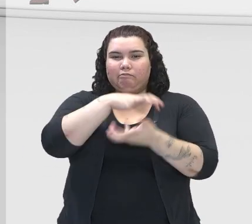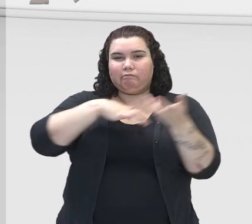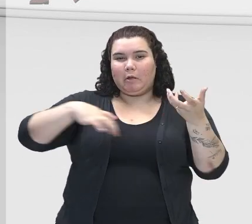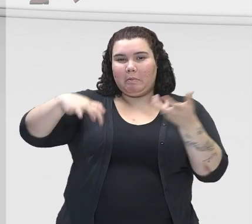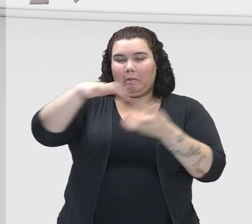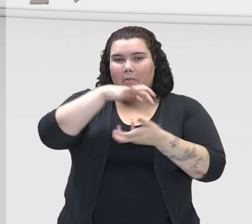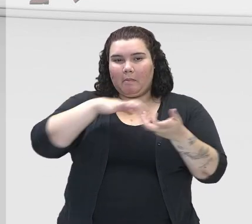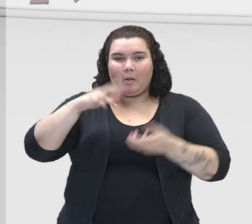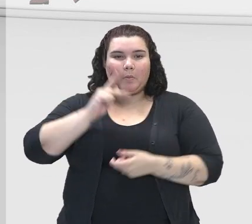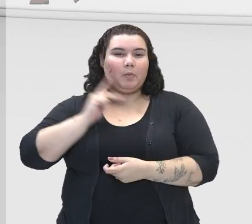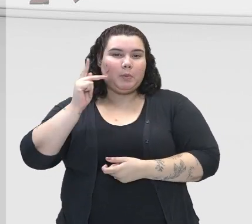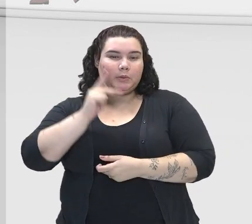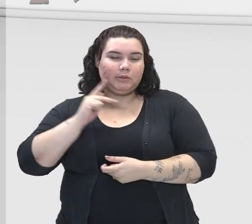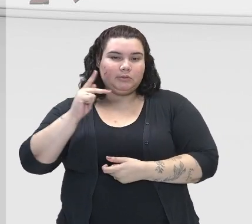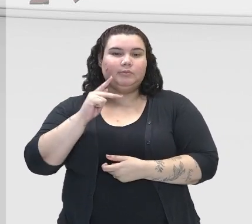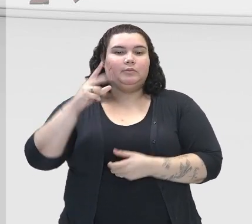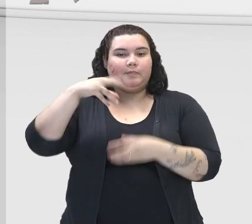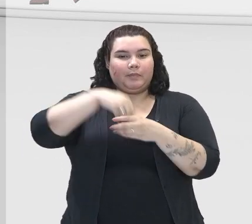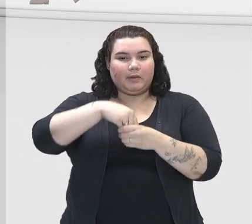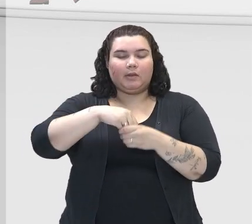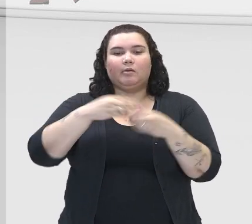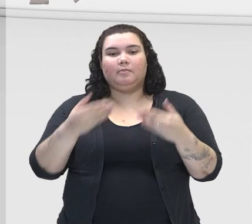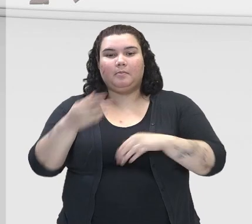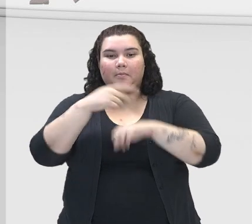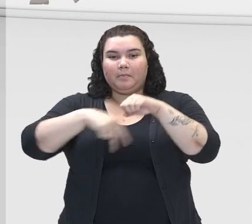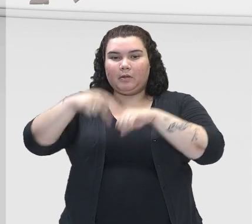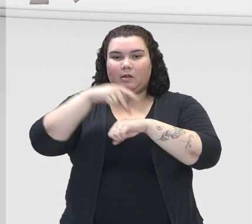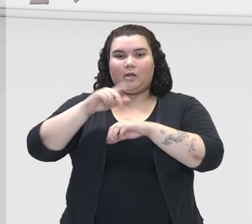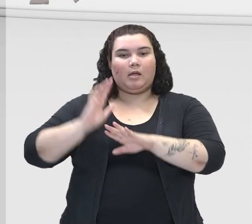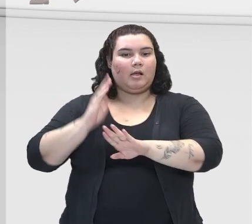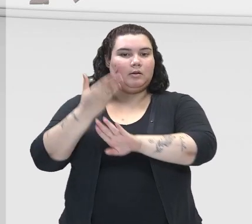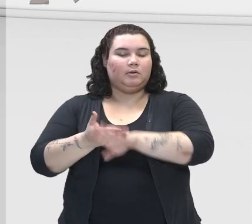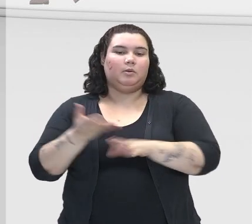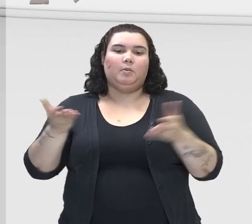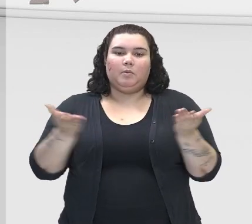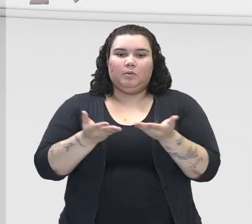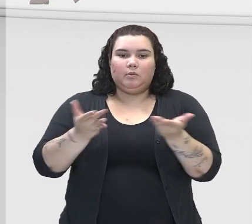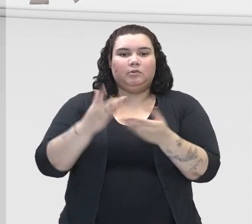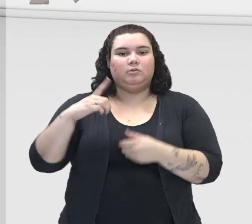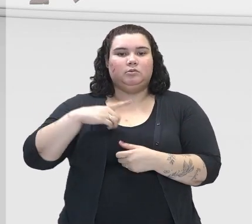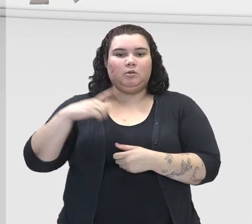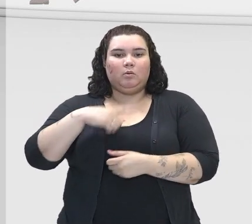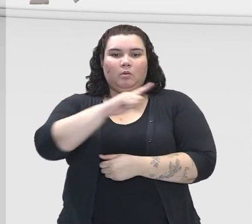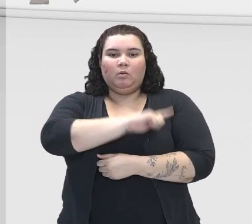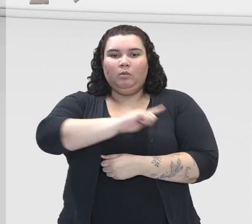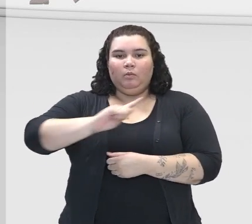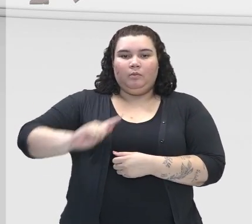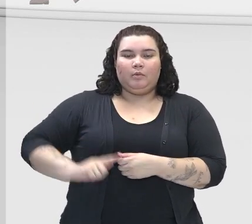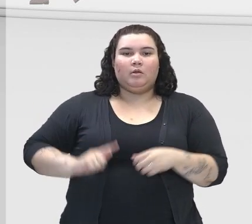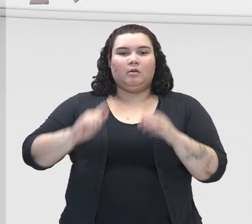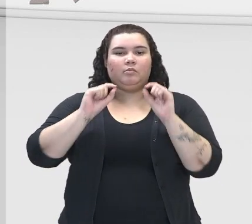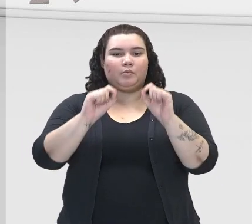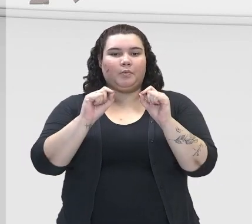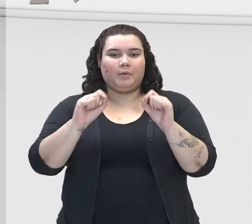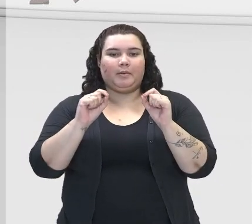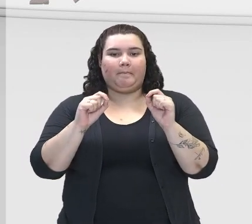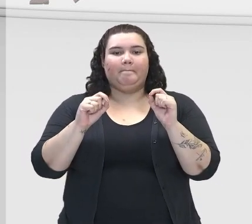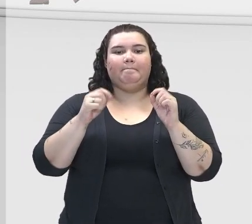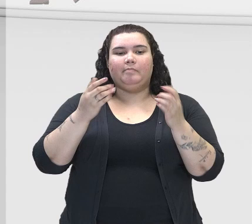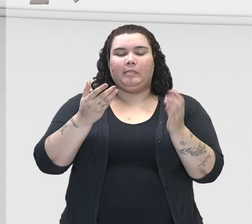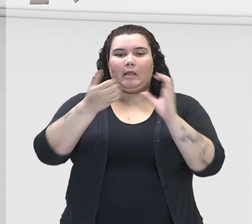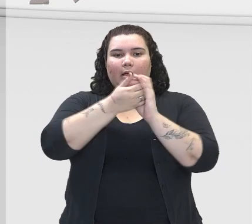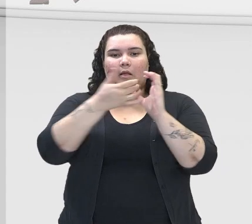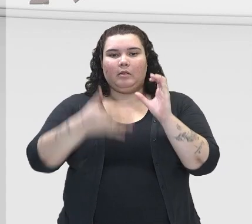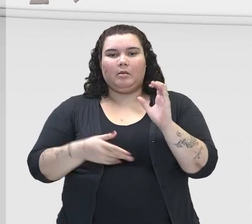de confronto político mesmo. É um país que até hoje ainda tem um governo, né, com características